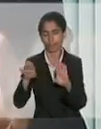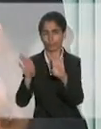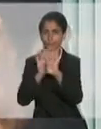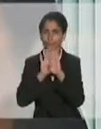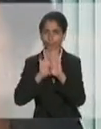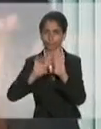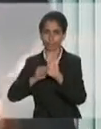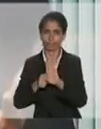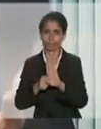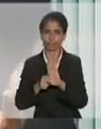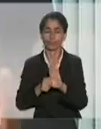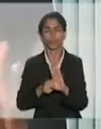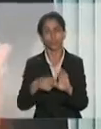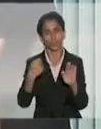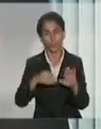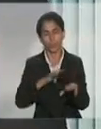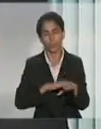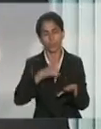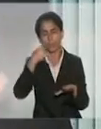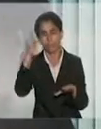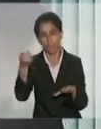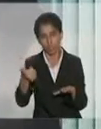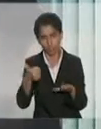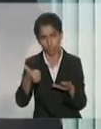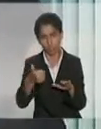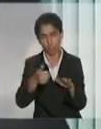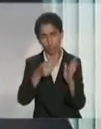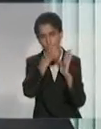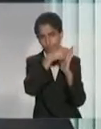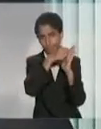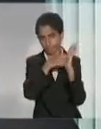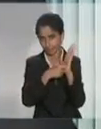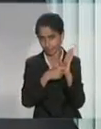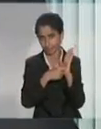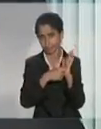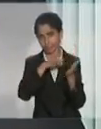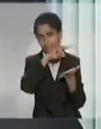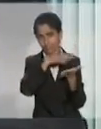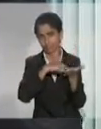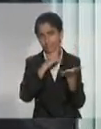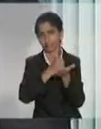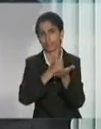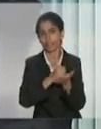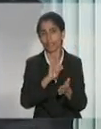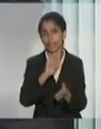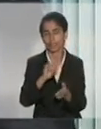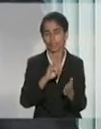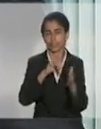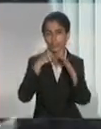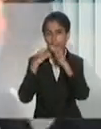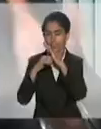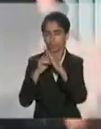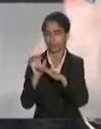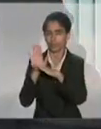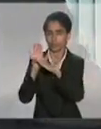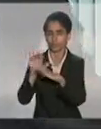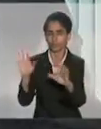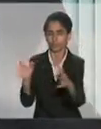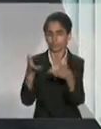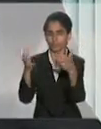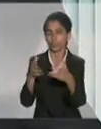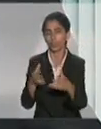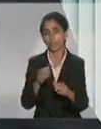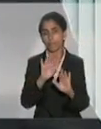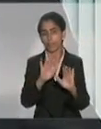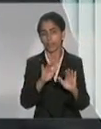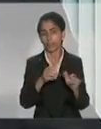melhor fundamentado, não só no argumento. Outra coisa, se essas empresas tiverem o benefício, será que outras não irão